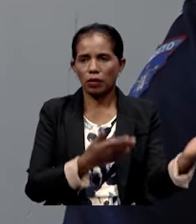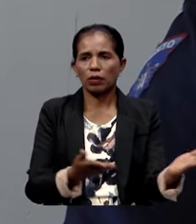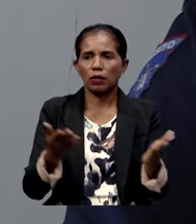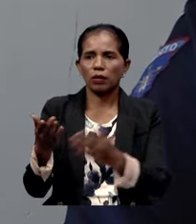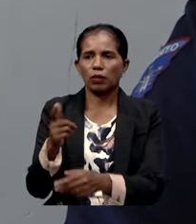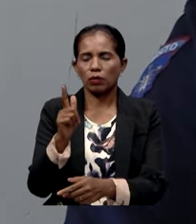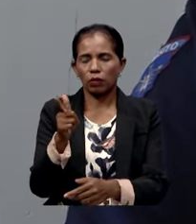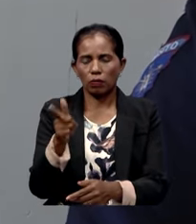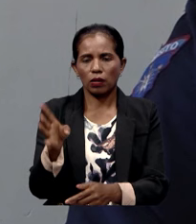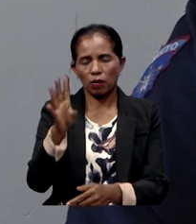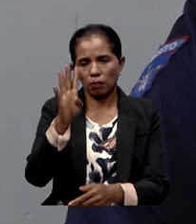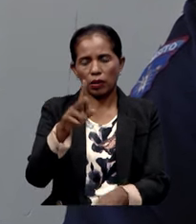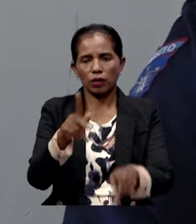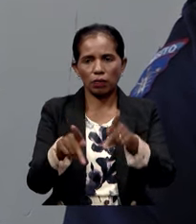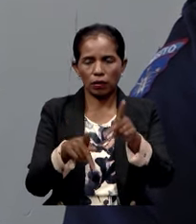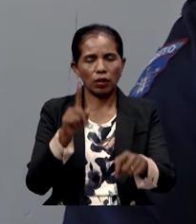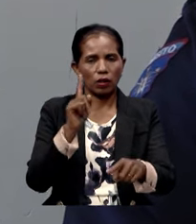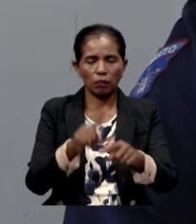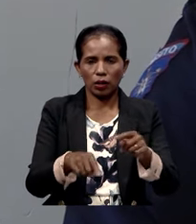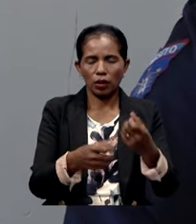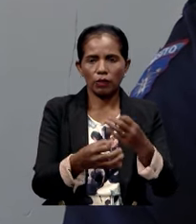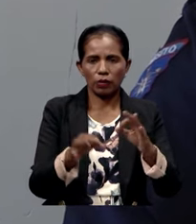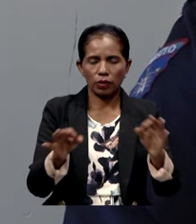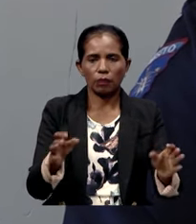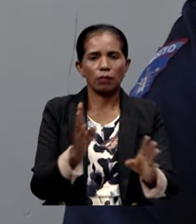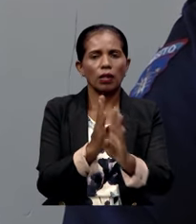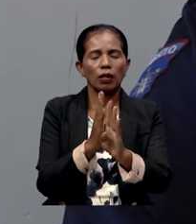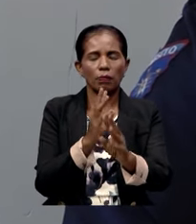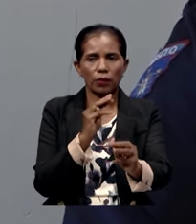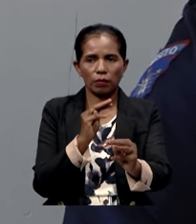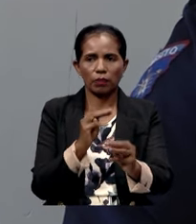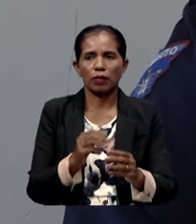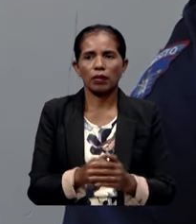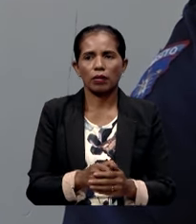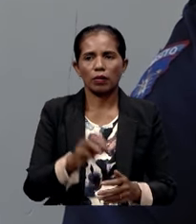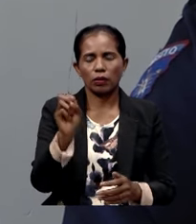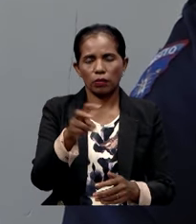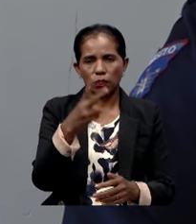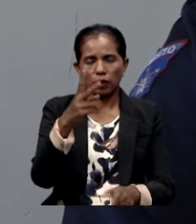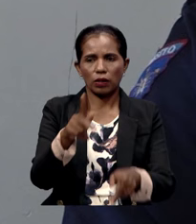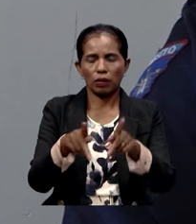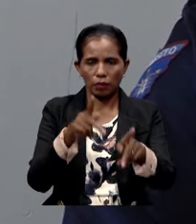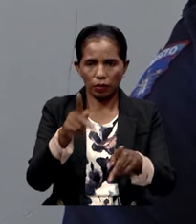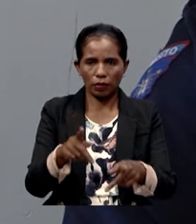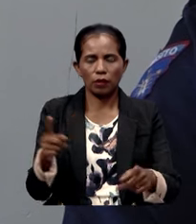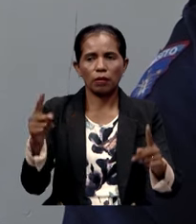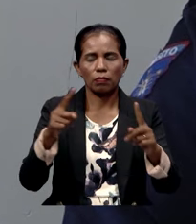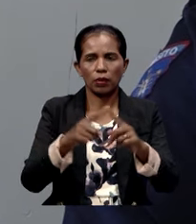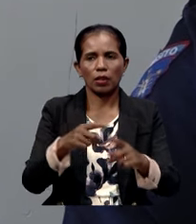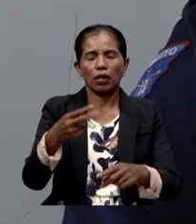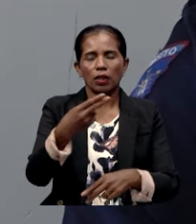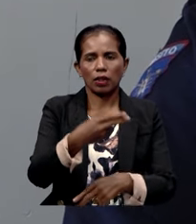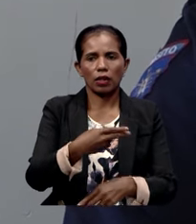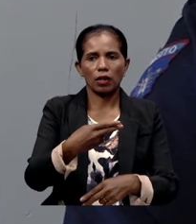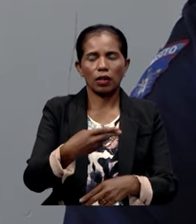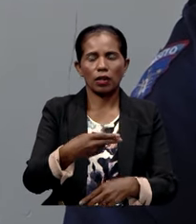24 pessoas. Lá vele li o cine, ba microlet, ba 12 pessoas. E ba angunang, não é mesmo